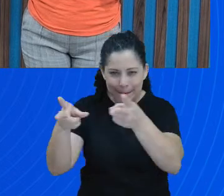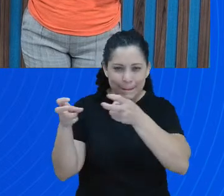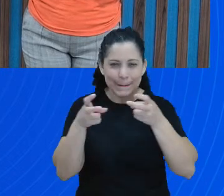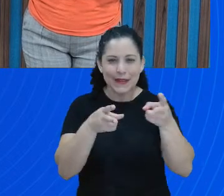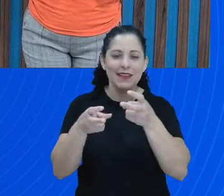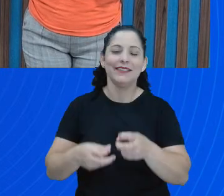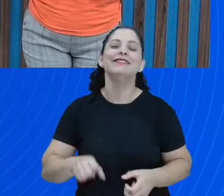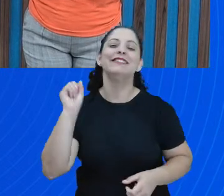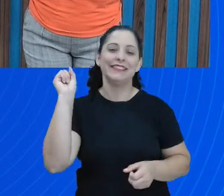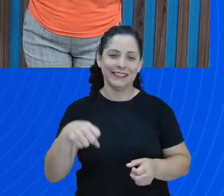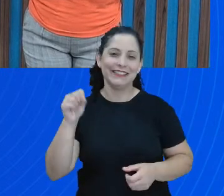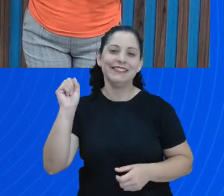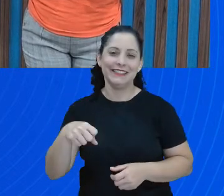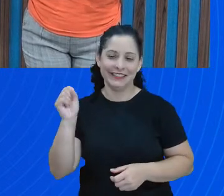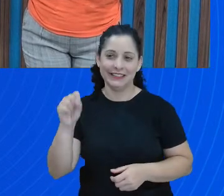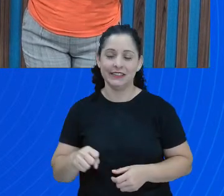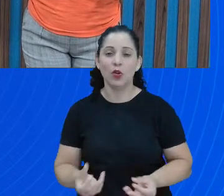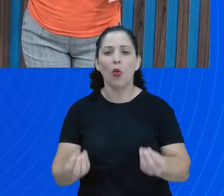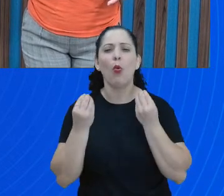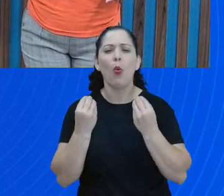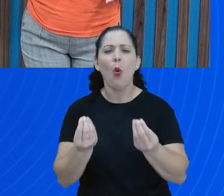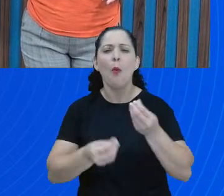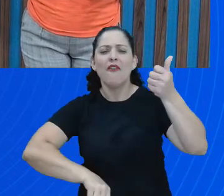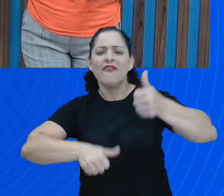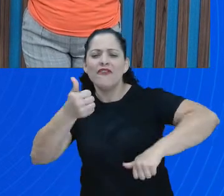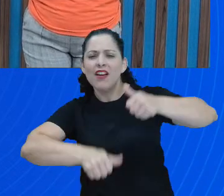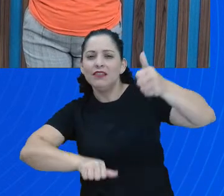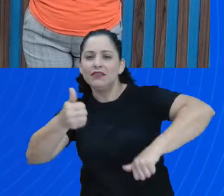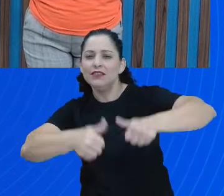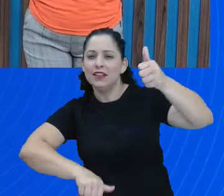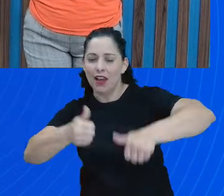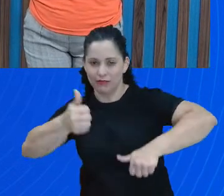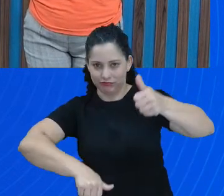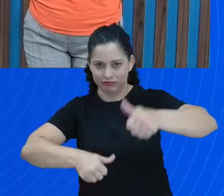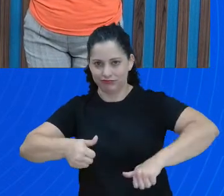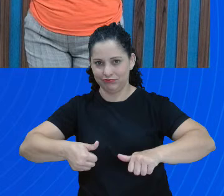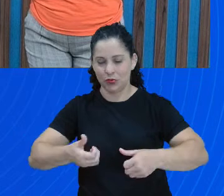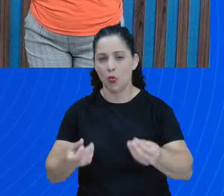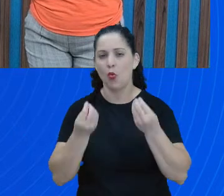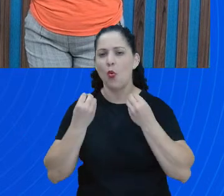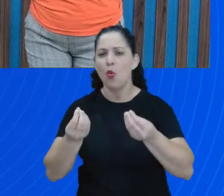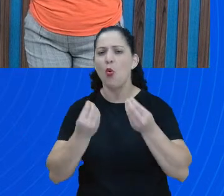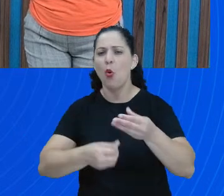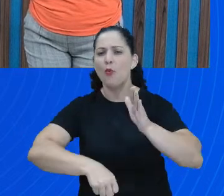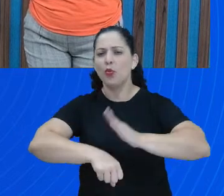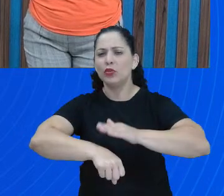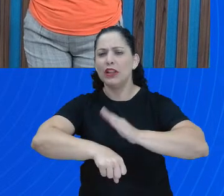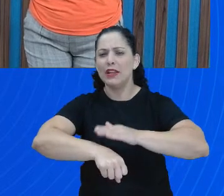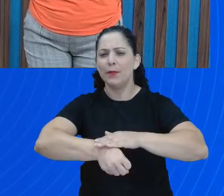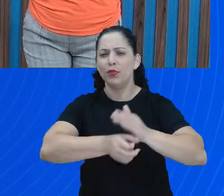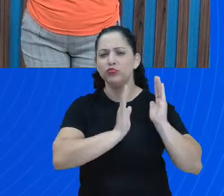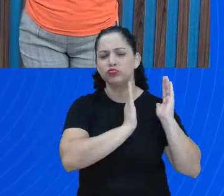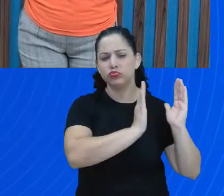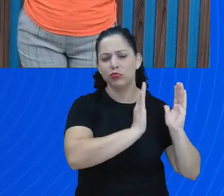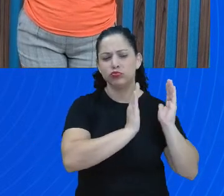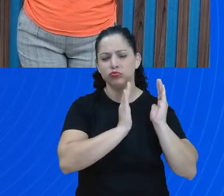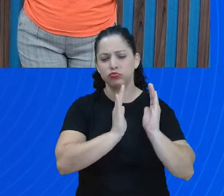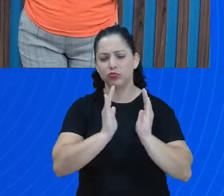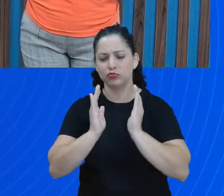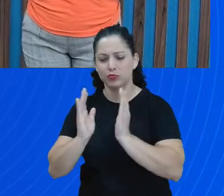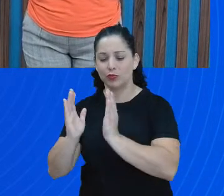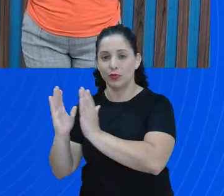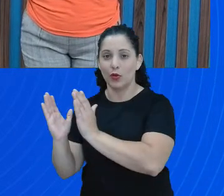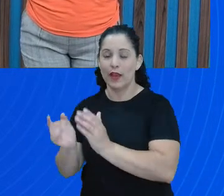muito aí como medir o tempo, como dividir, nós dividimos até o tempo. Antes do